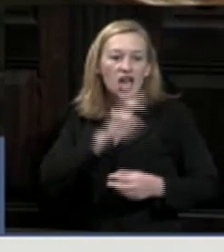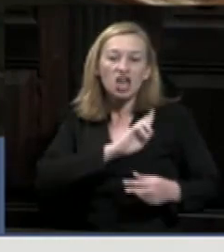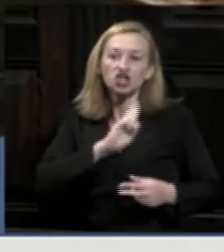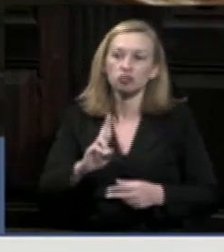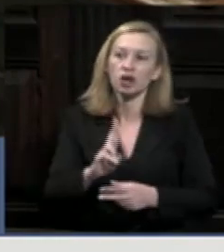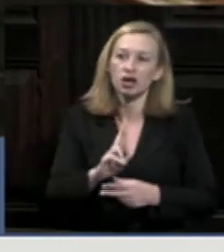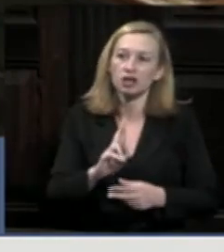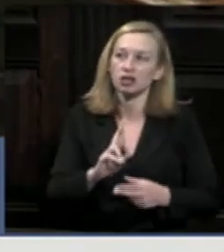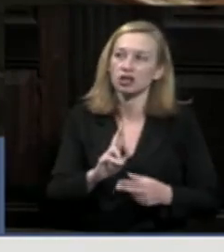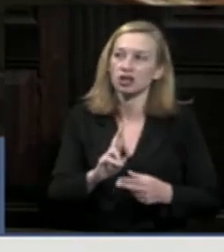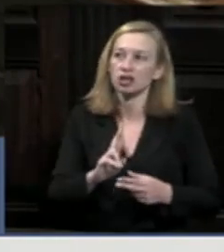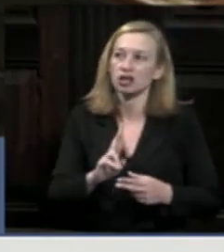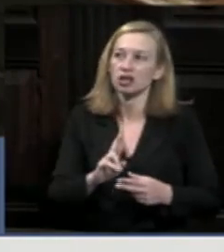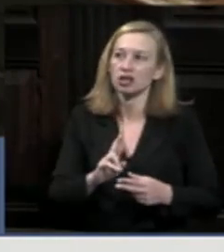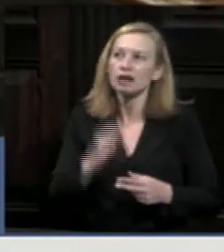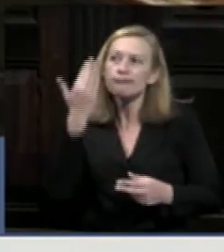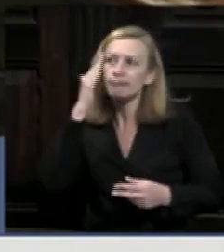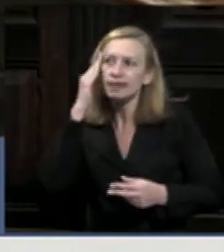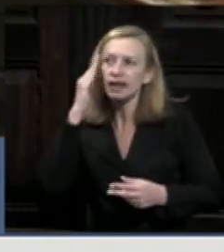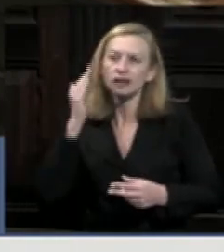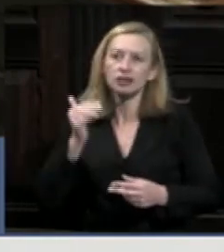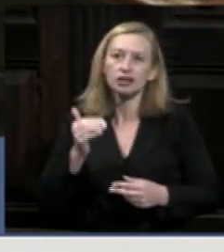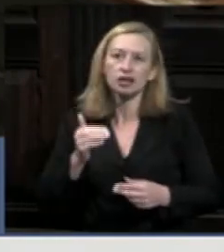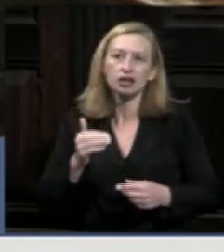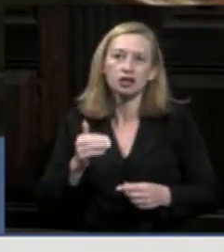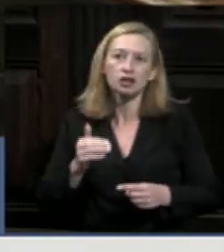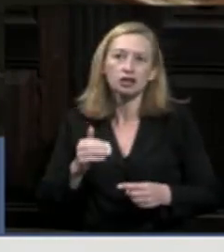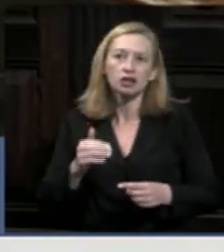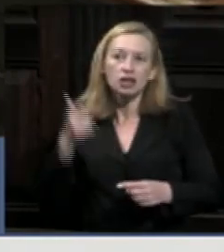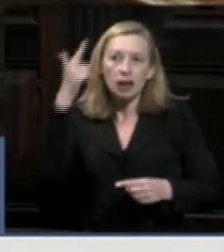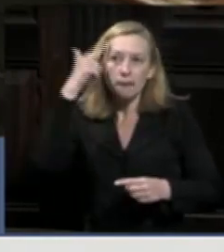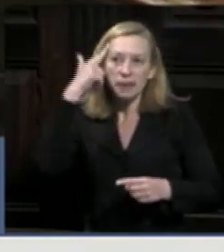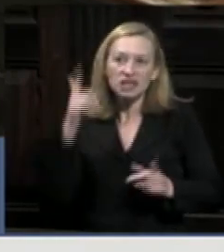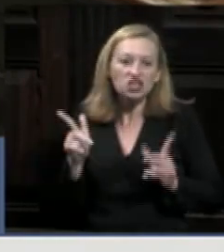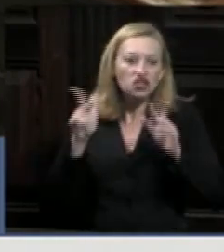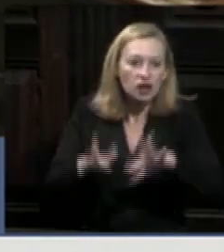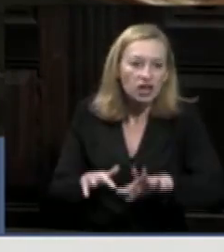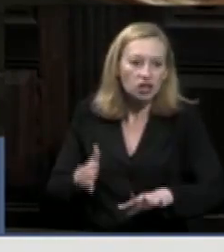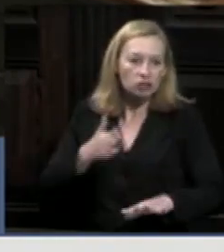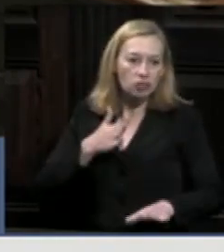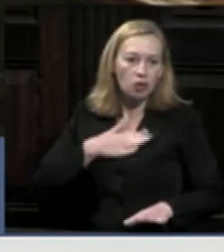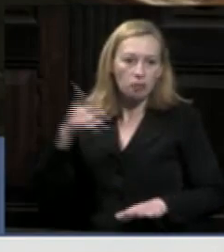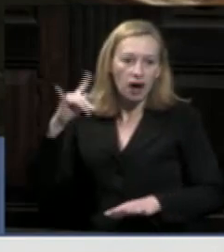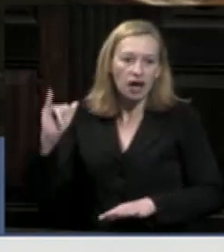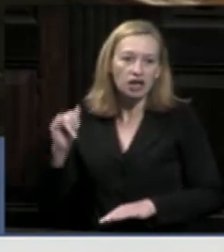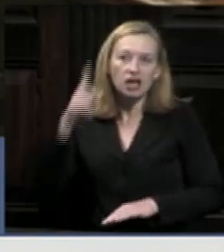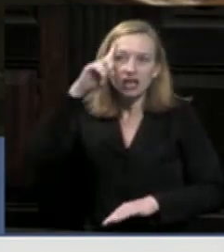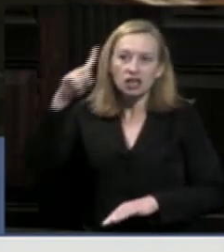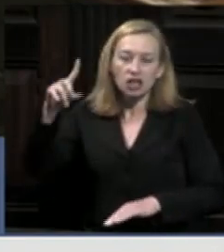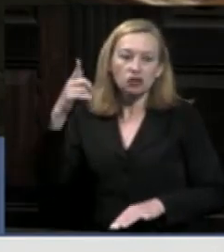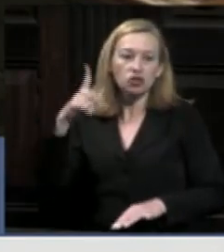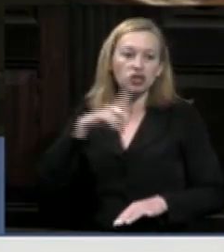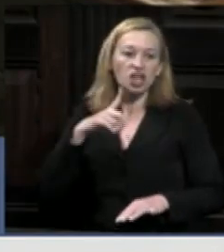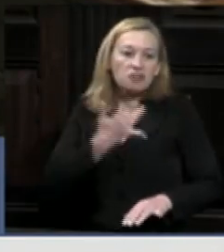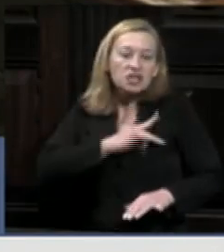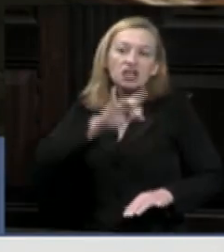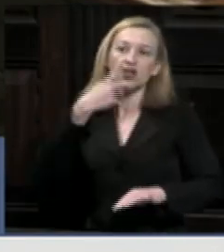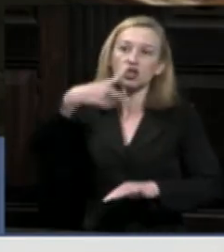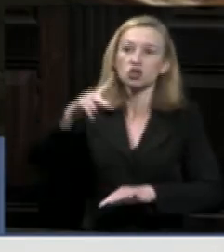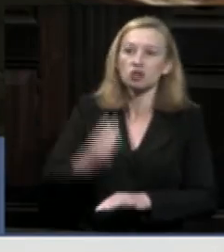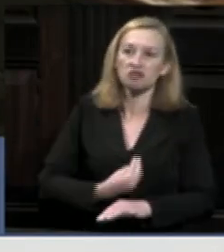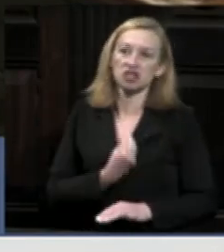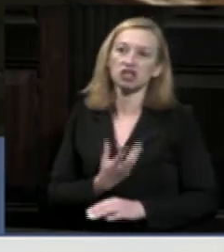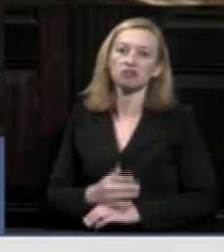seja tolerante com quem pensa diferente dele deus tenha misericórdia de você que não sei nem quero quero olhar pra